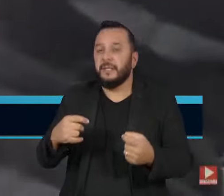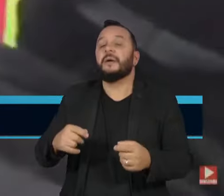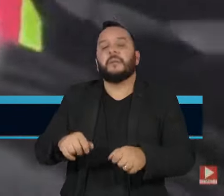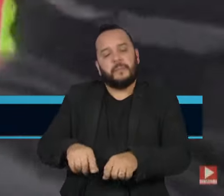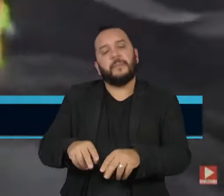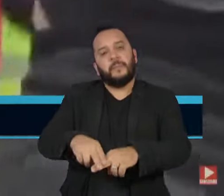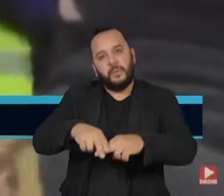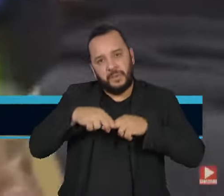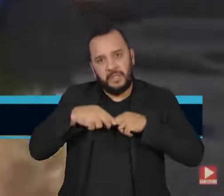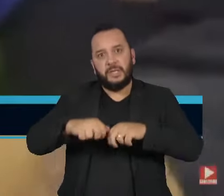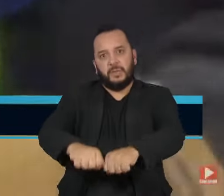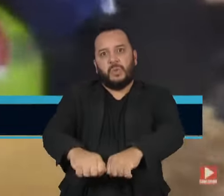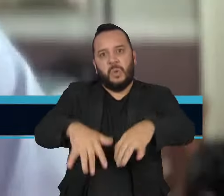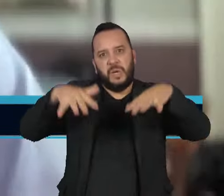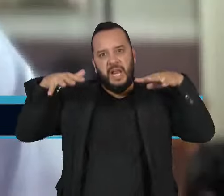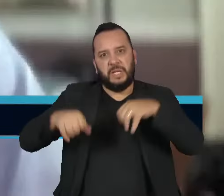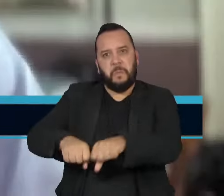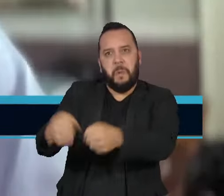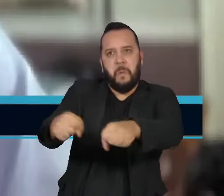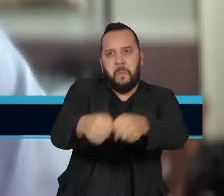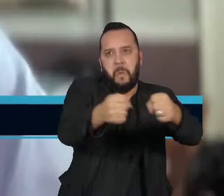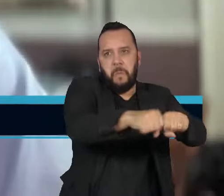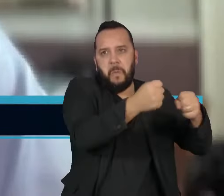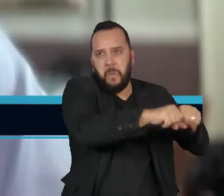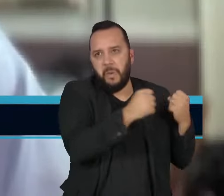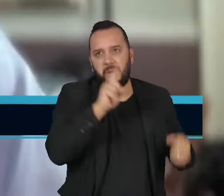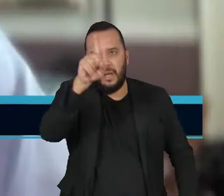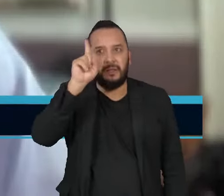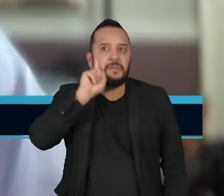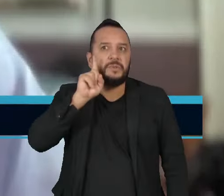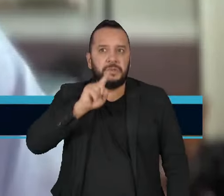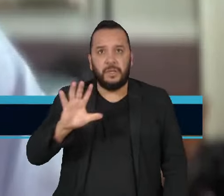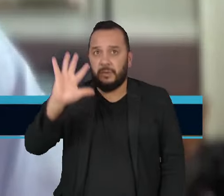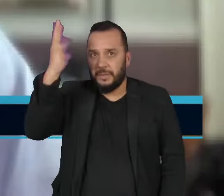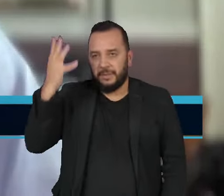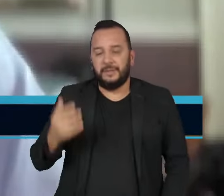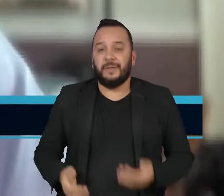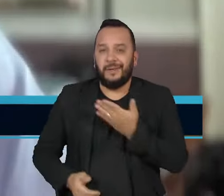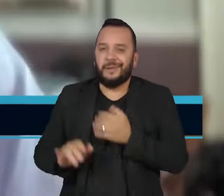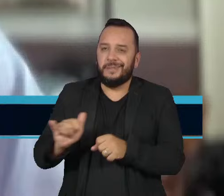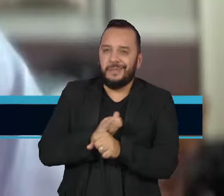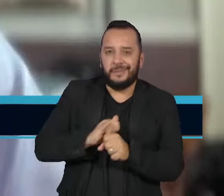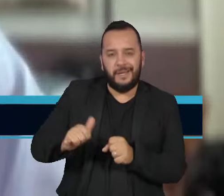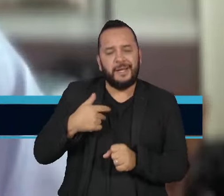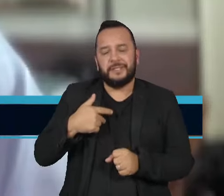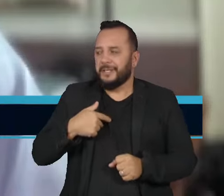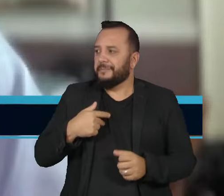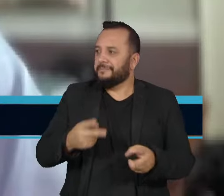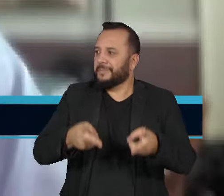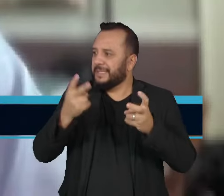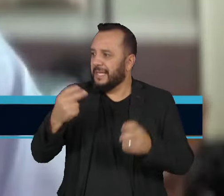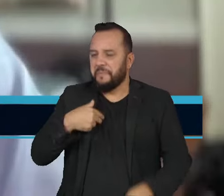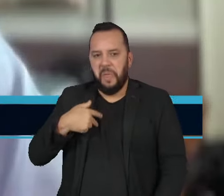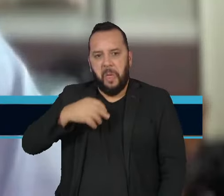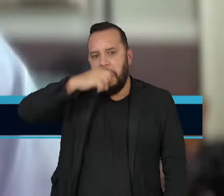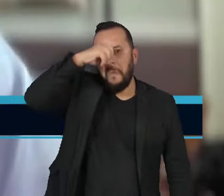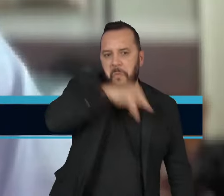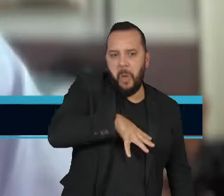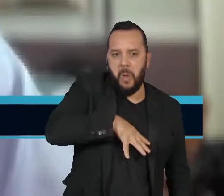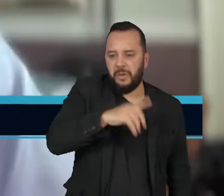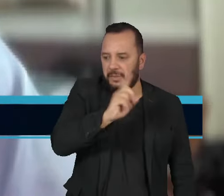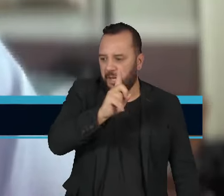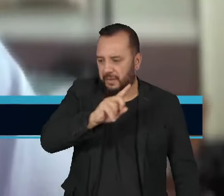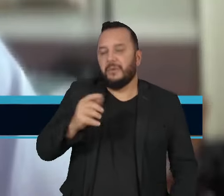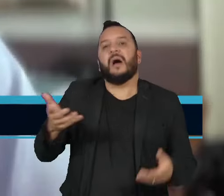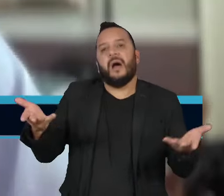invasão do Capitólio. Acho que esse discurso do Trump é um discurso tático, de alguém que percebeu uma abertura para ele fazer esse tipo de